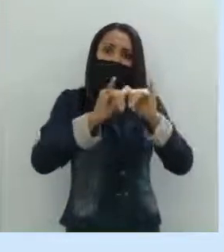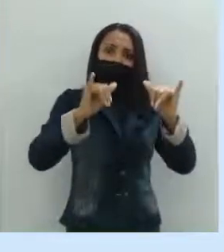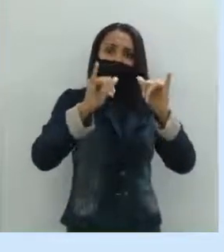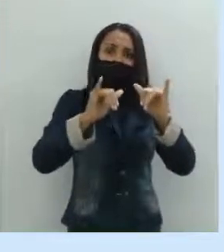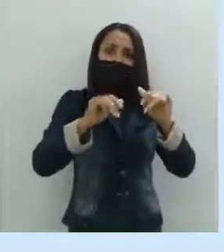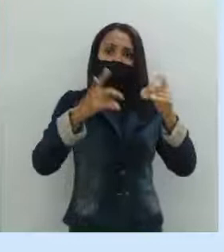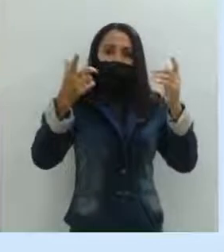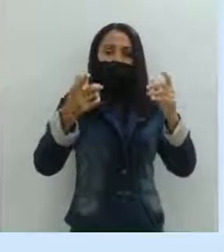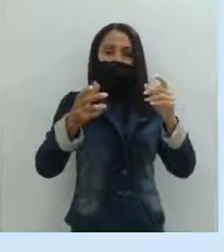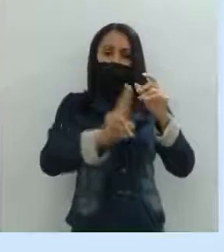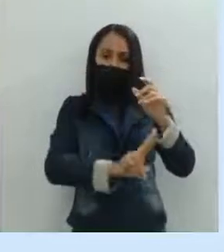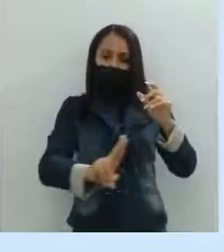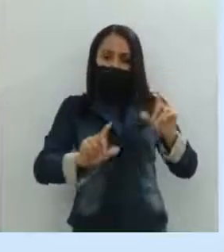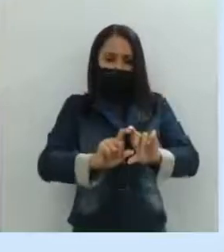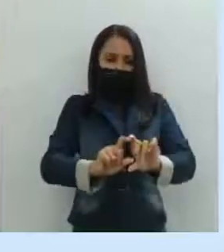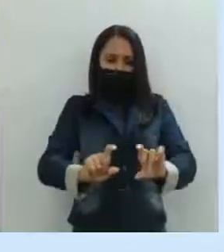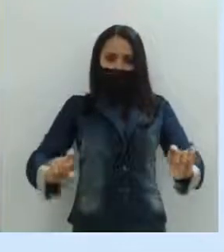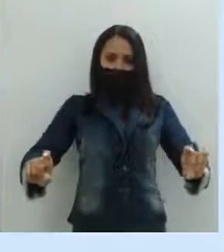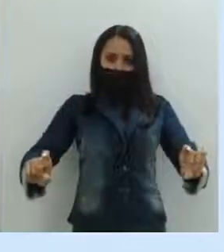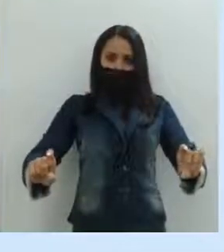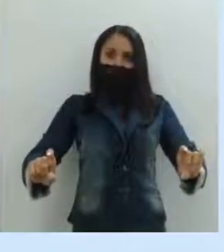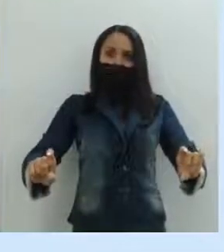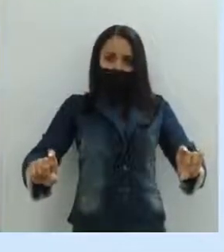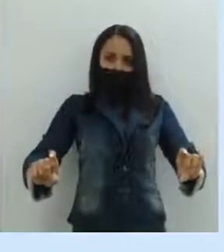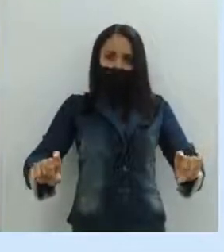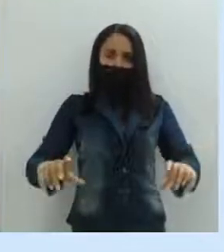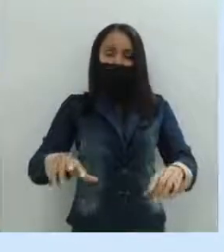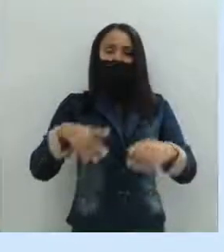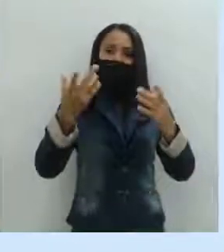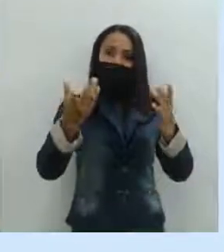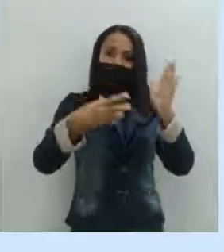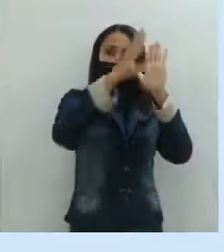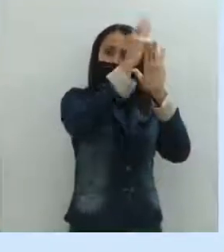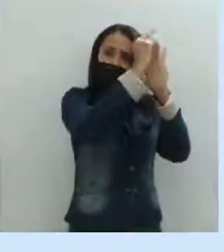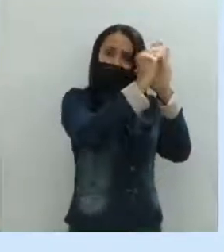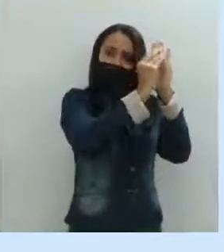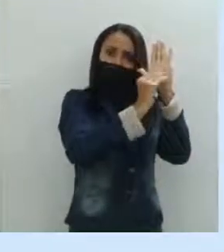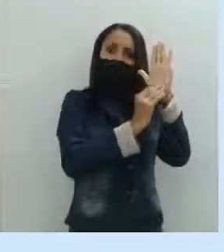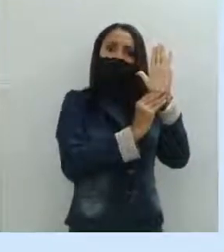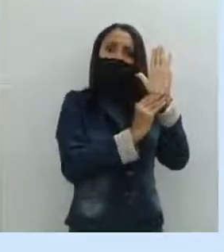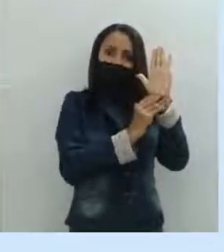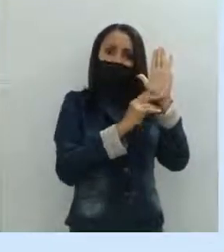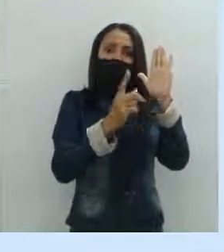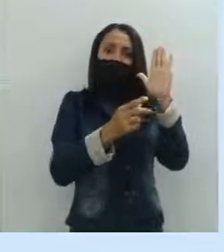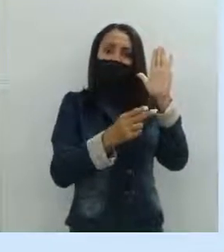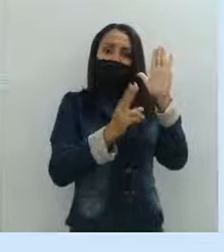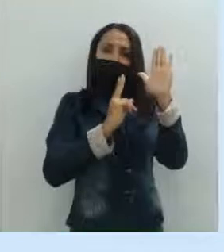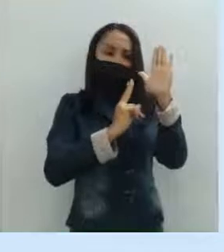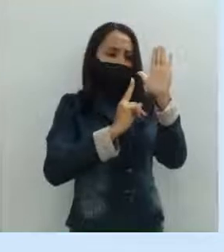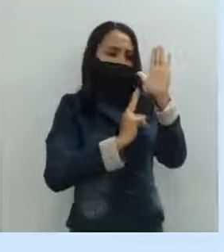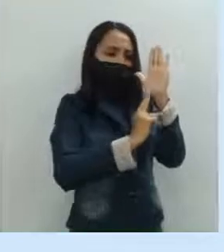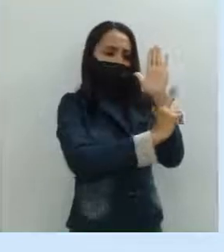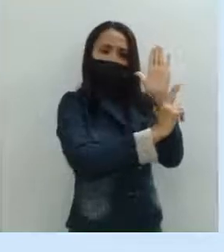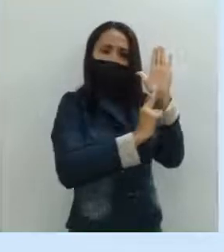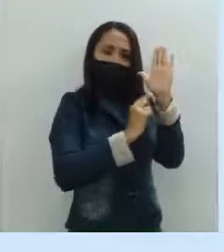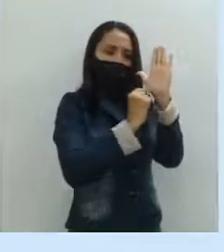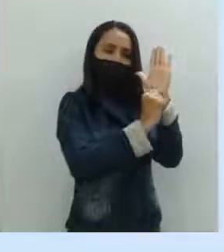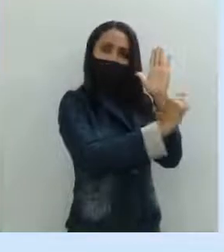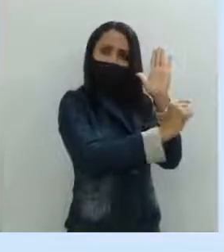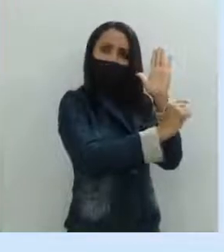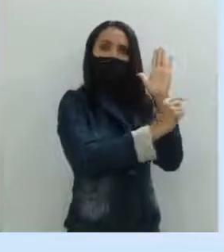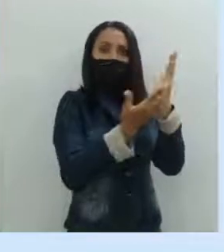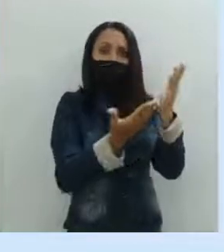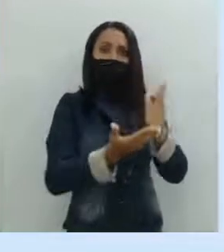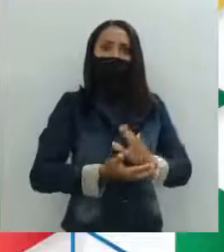sua autoria, certo? Então você vai colocar o seu nome, é autoral, quer dizer isso. E aqui eu trago